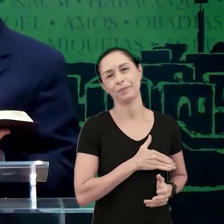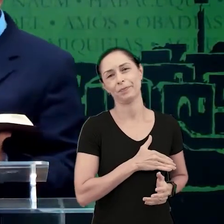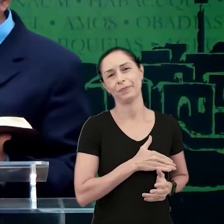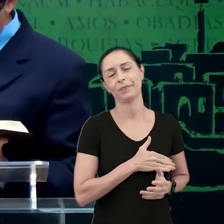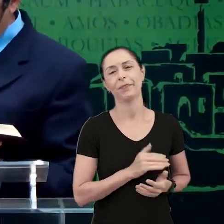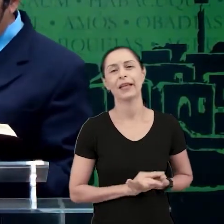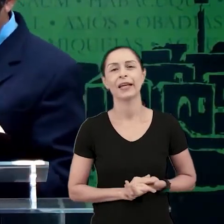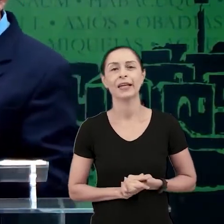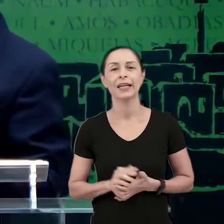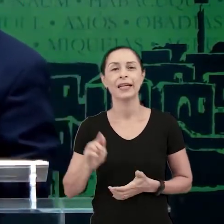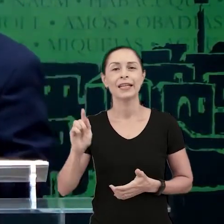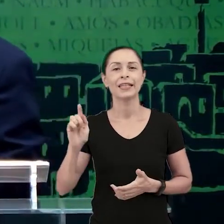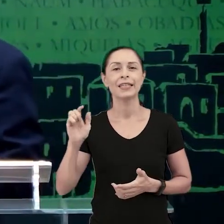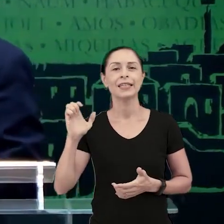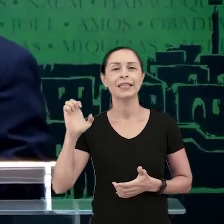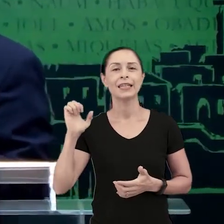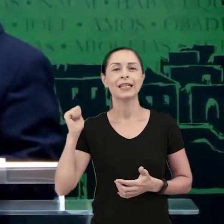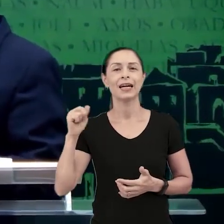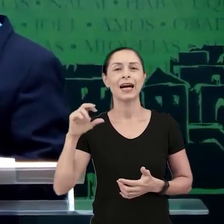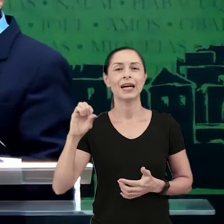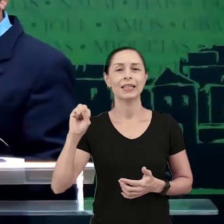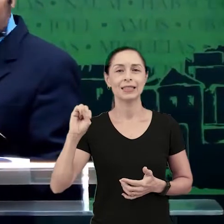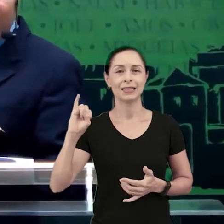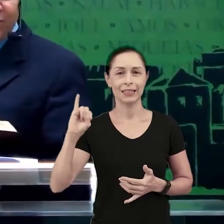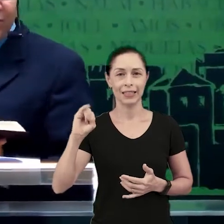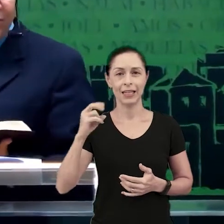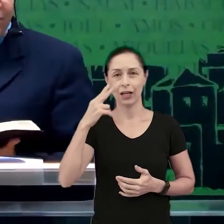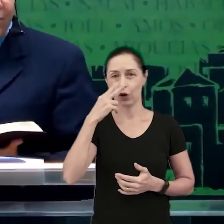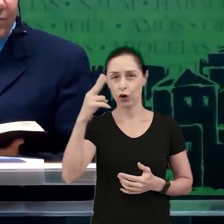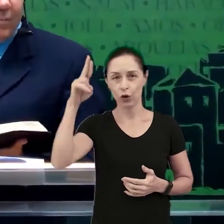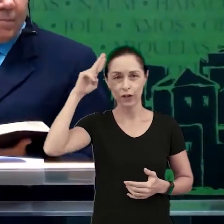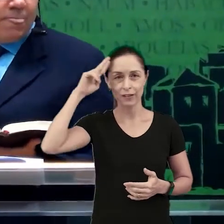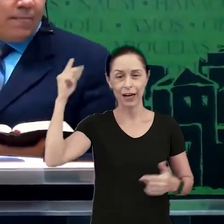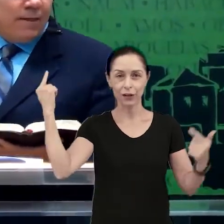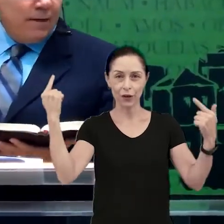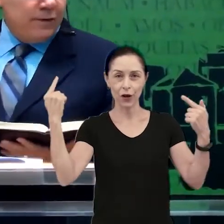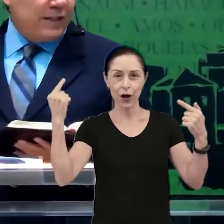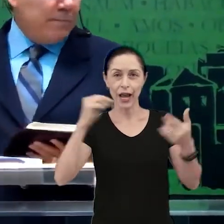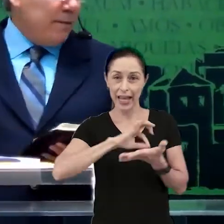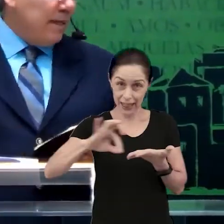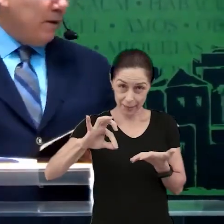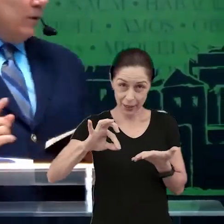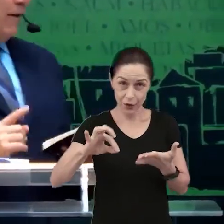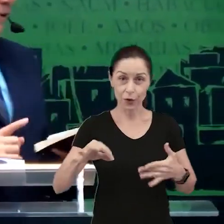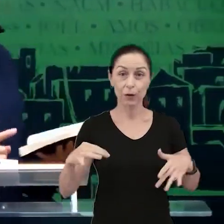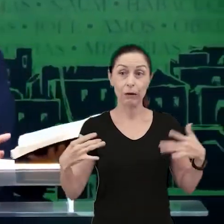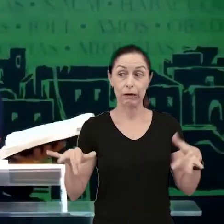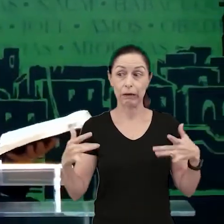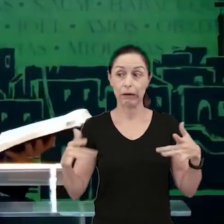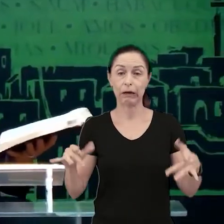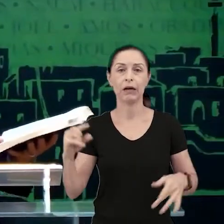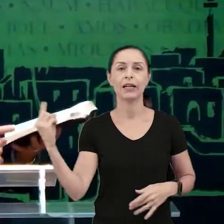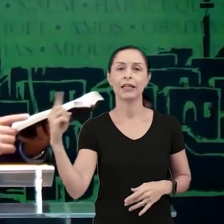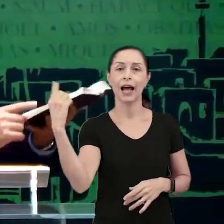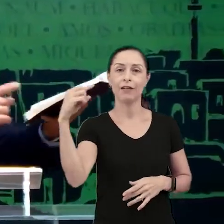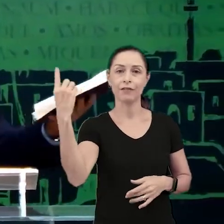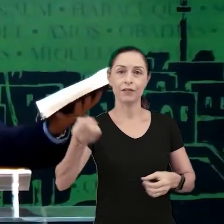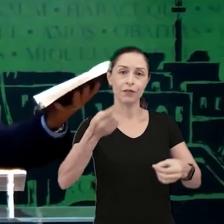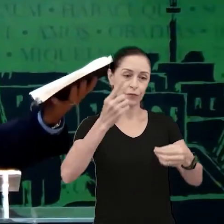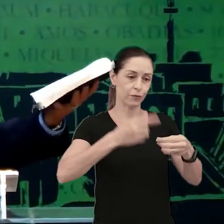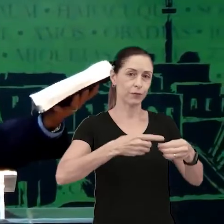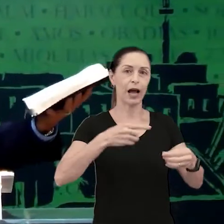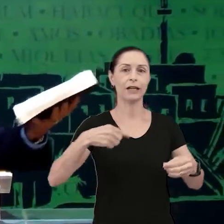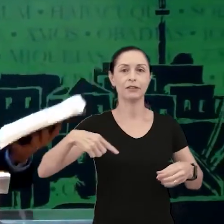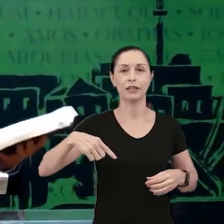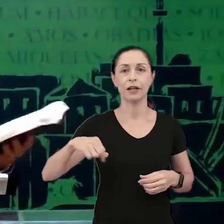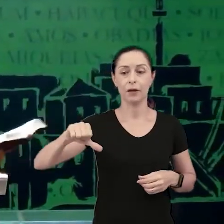olhou para o exército inimigo e ficou com medo. Diz a Bíblia que quando Davi chegou em Ziclag e viu a